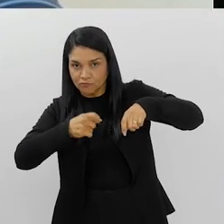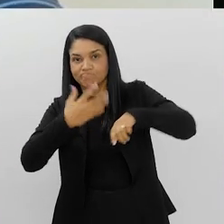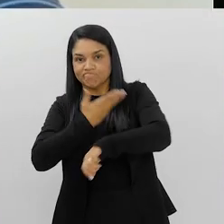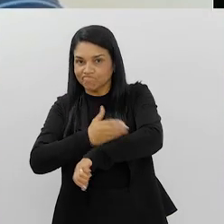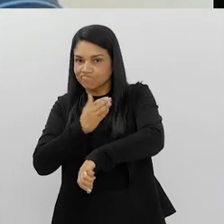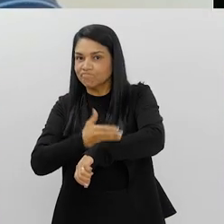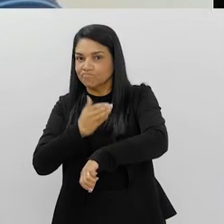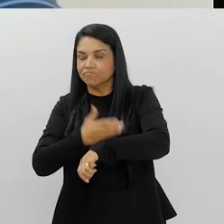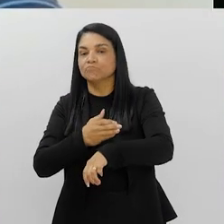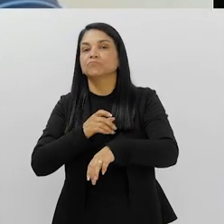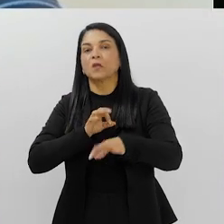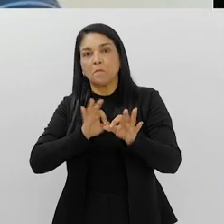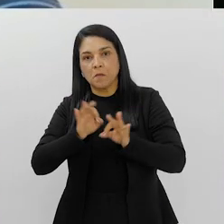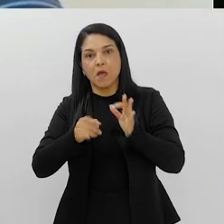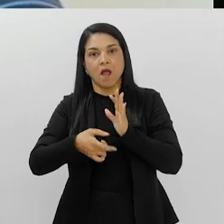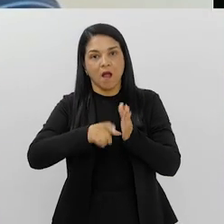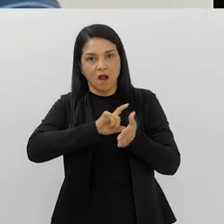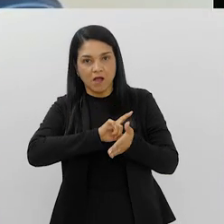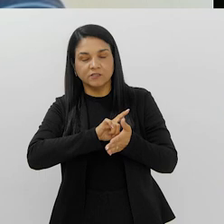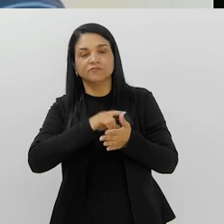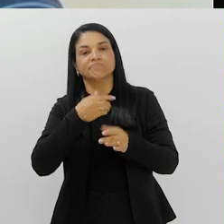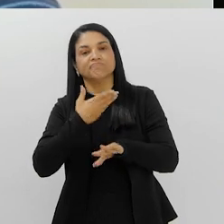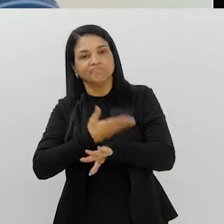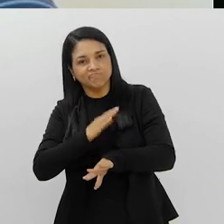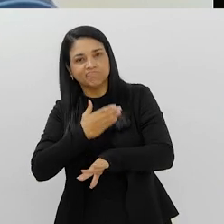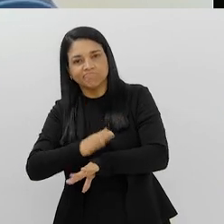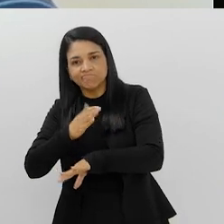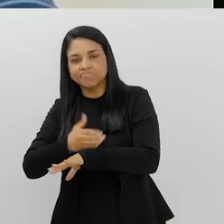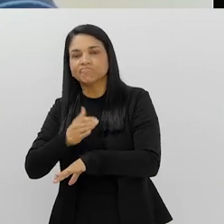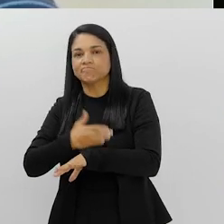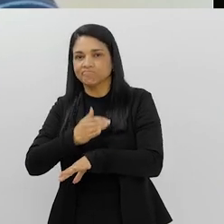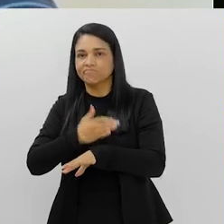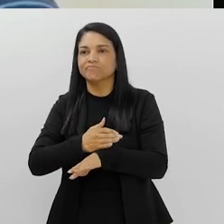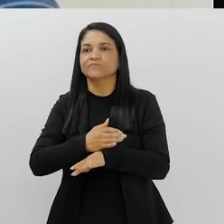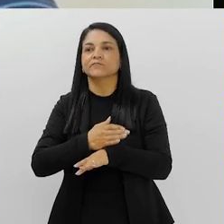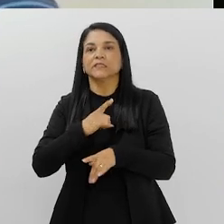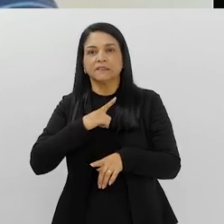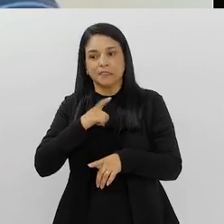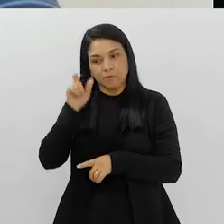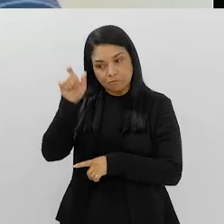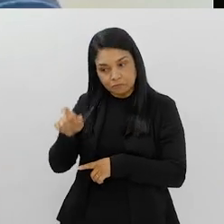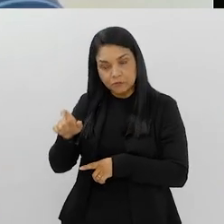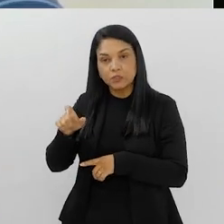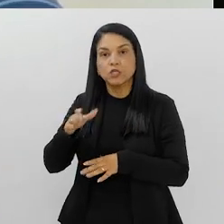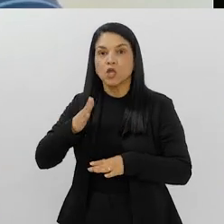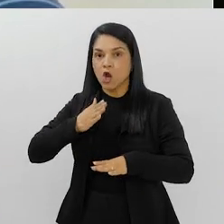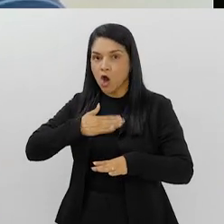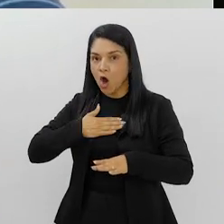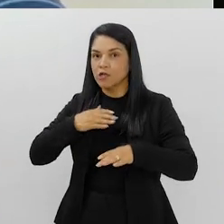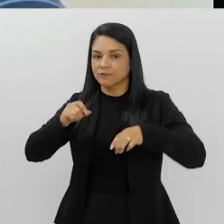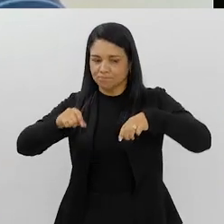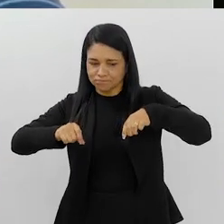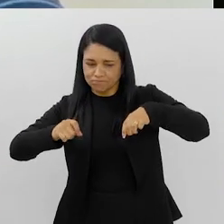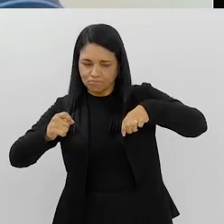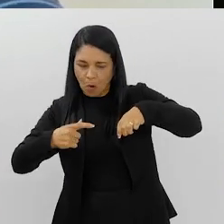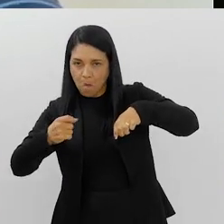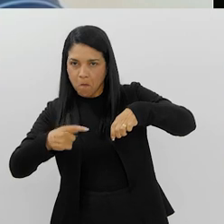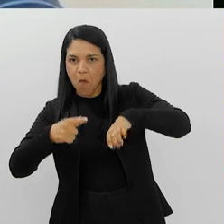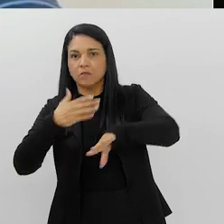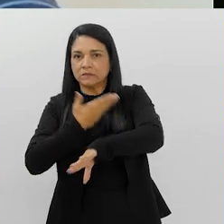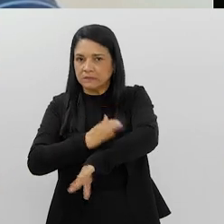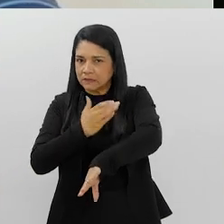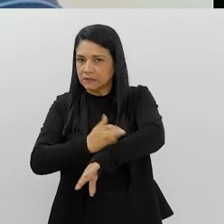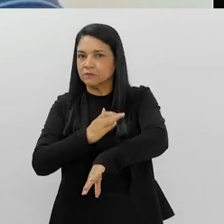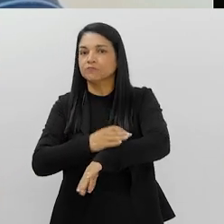está preparado, né? Cada dia, quando treina, cada um bate seus 3, 4 pênaltis, tem cara que gosta até de bater mais. E se caso acontecer, a gente vai